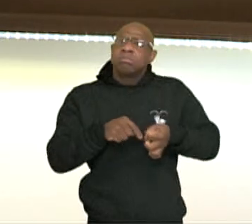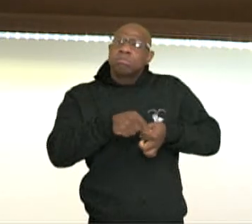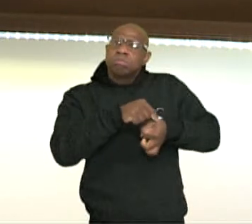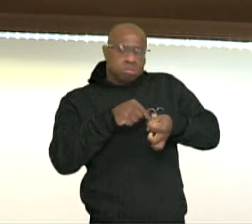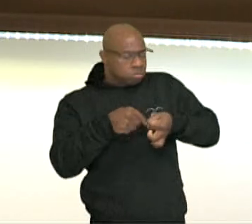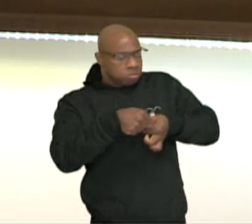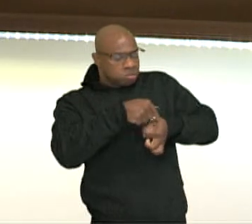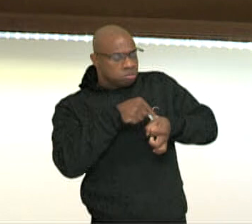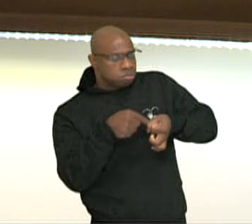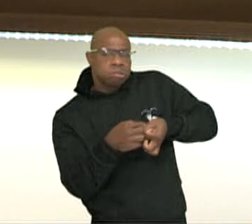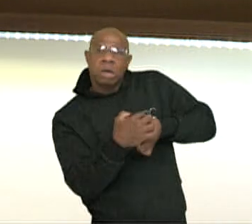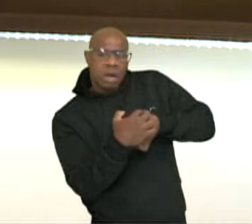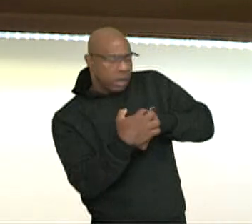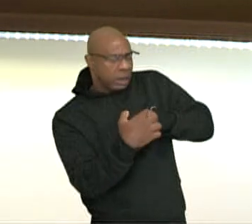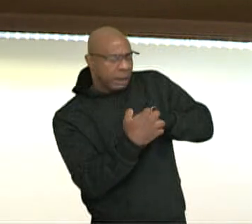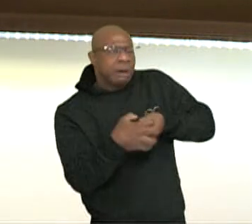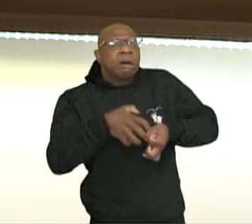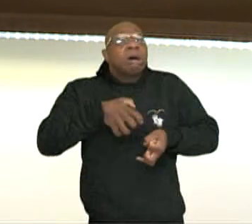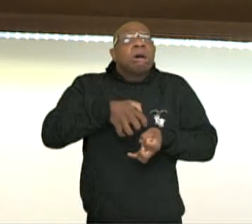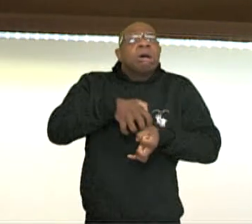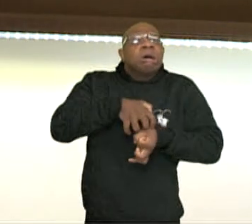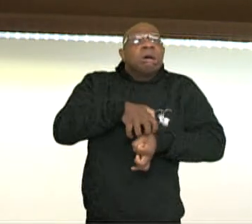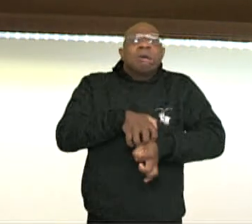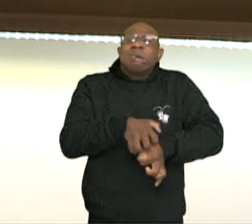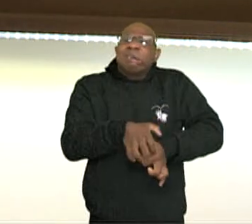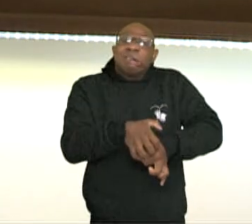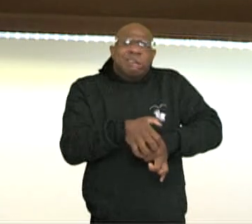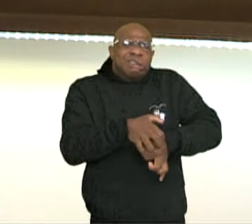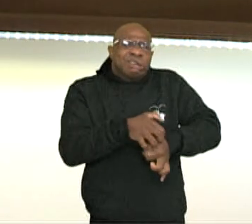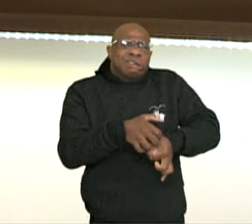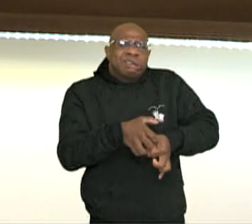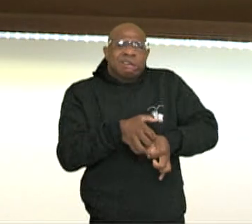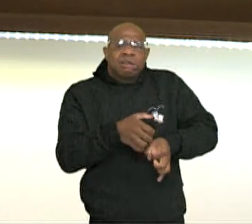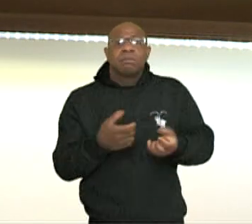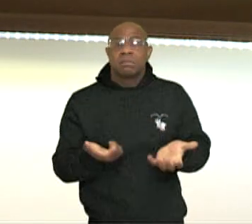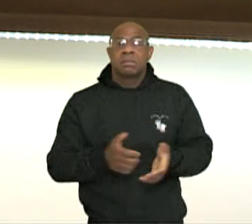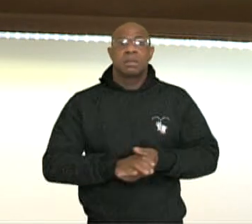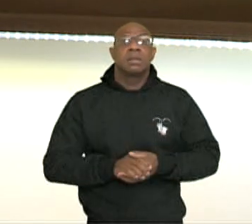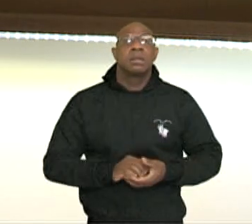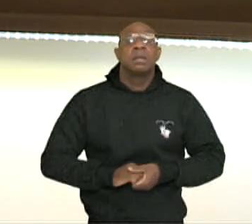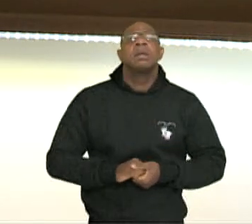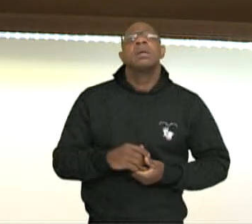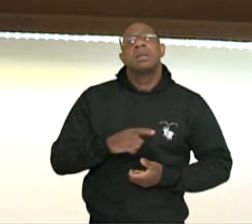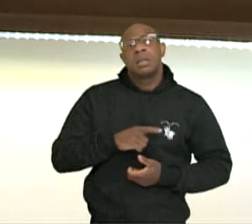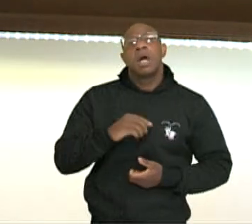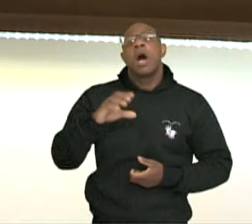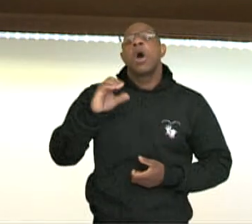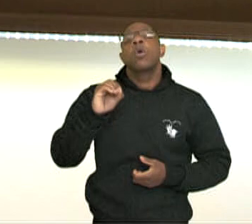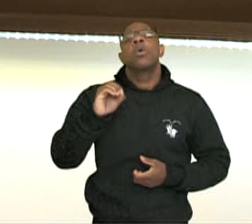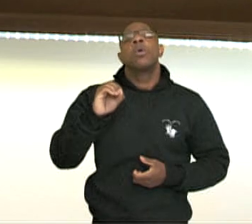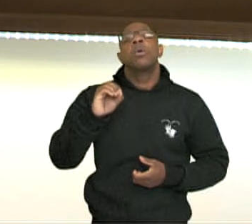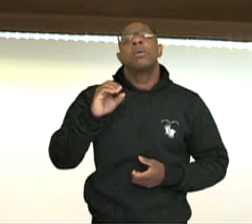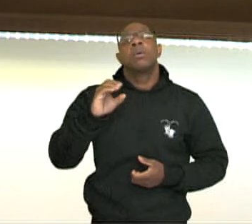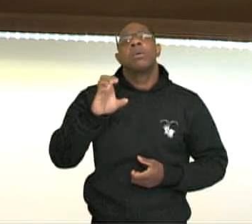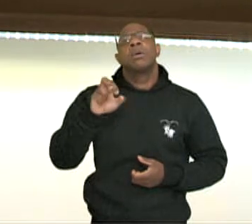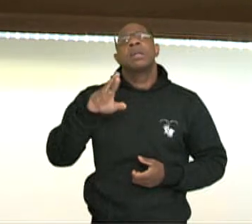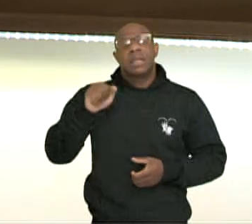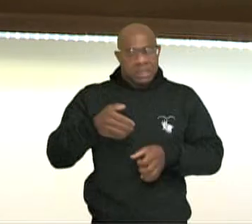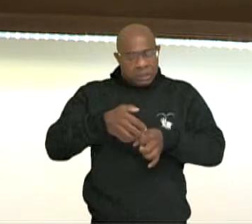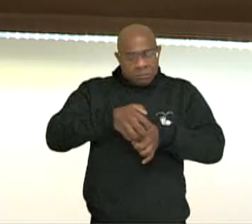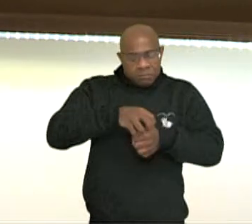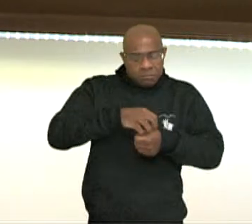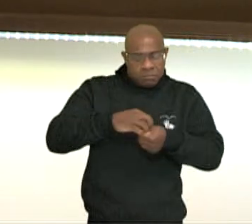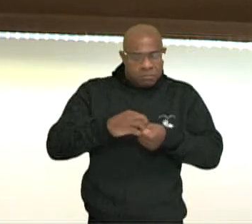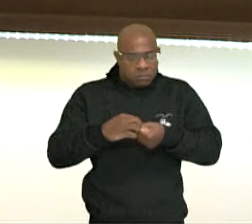no braço, coceira irrita. Diz que uma coceira boa é a coceira na palma da mão, que é sinal de dinheiro entrando. Oxalá, tomara